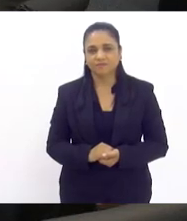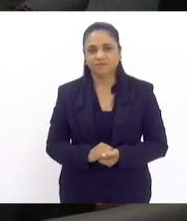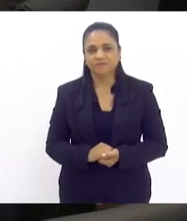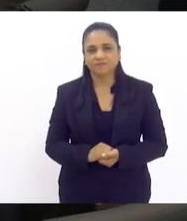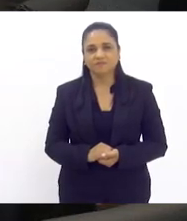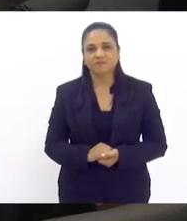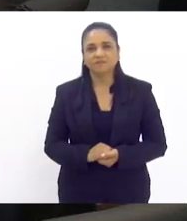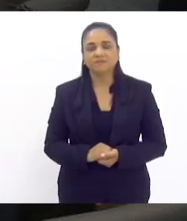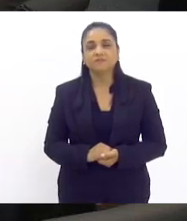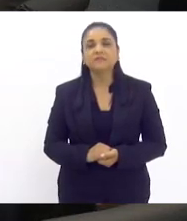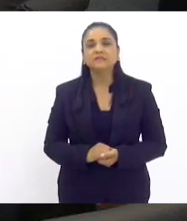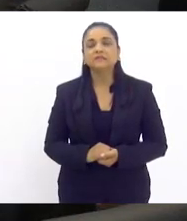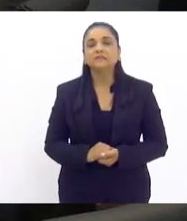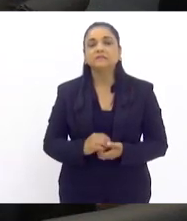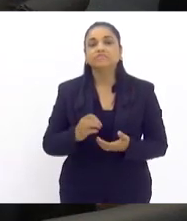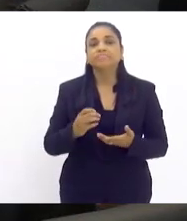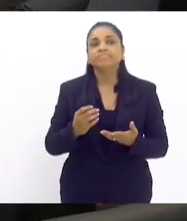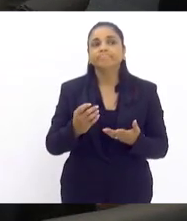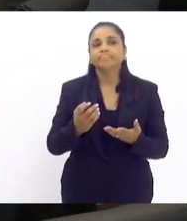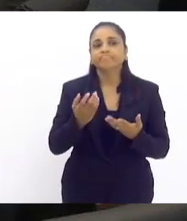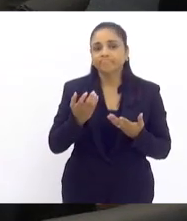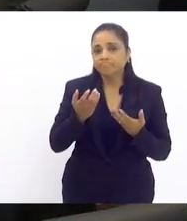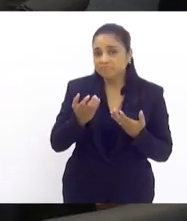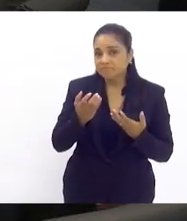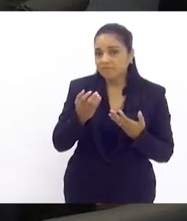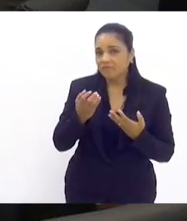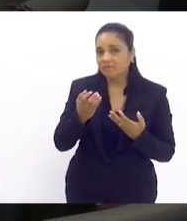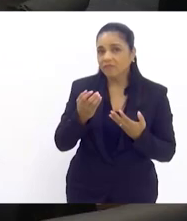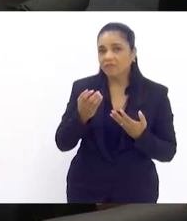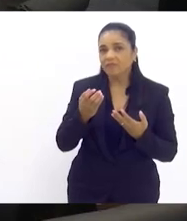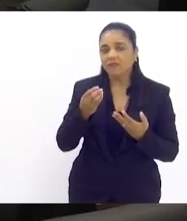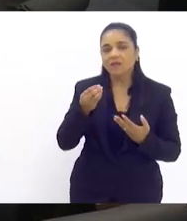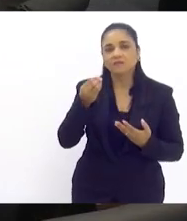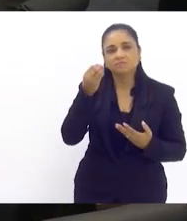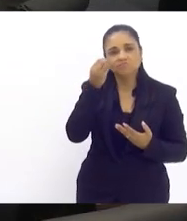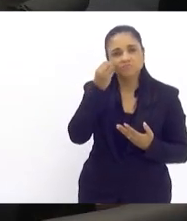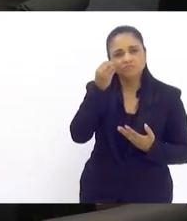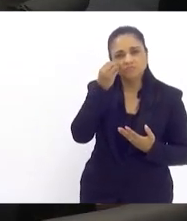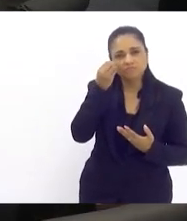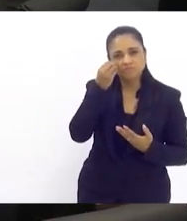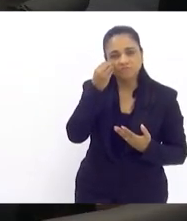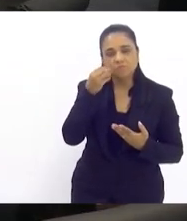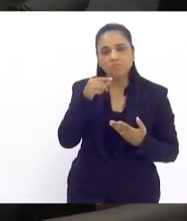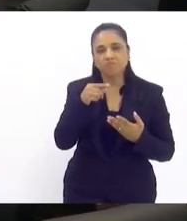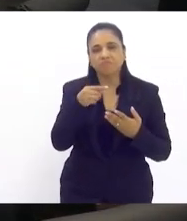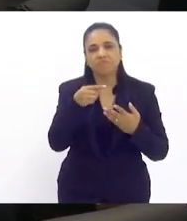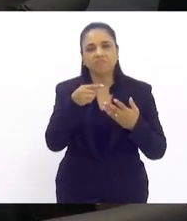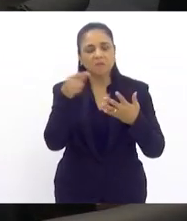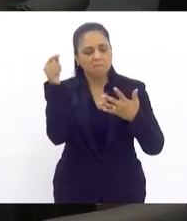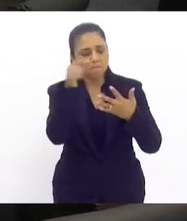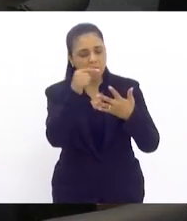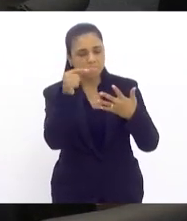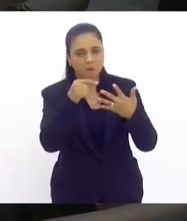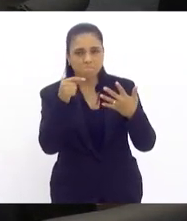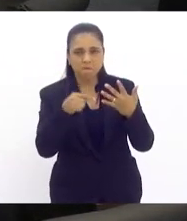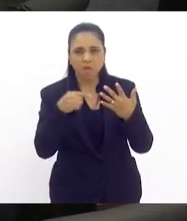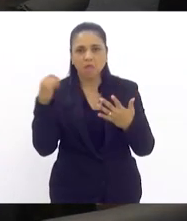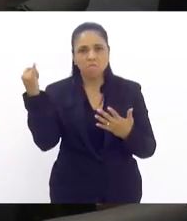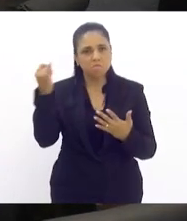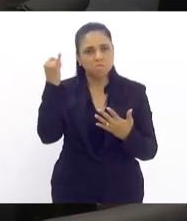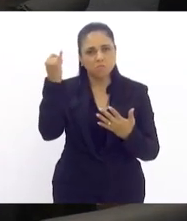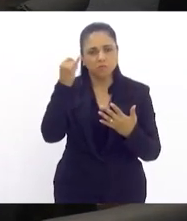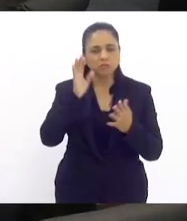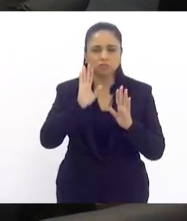Queria tentar aqui lançar à luz algumas questões que eu acho importantes. Muitas delas foram